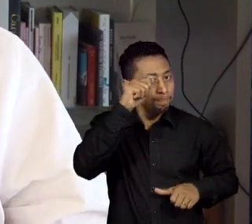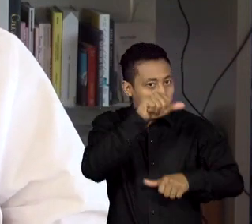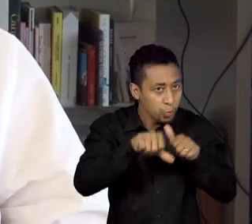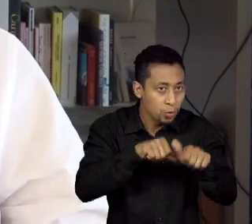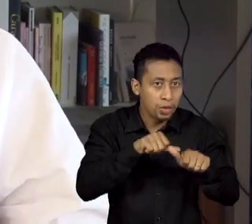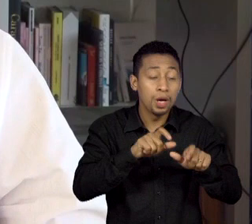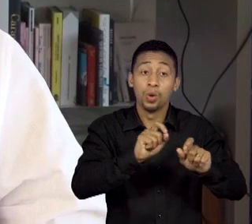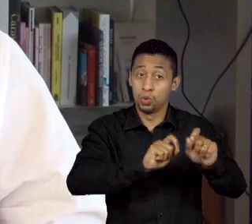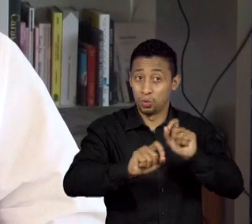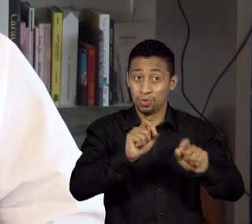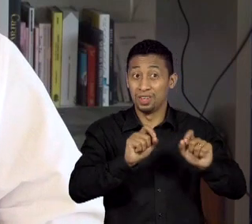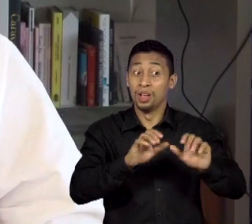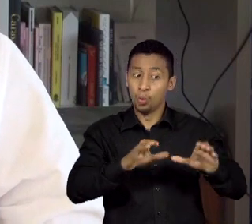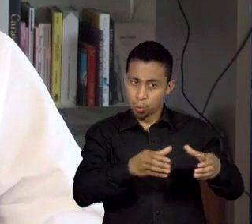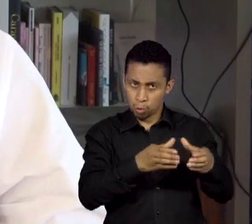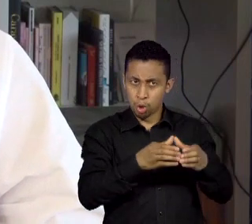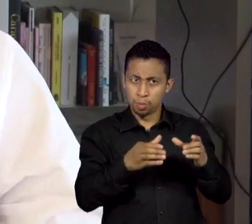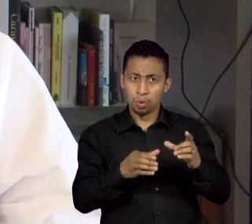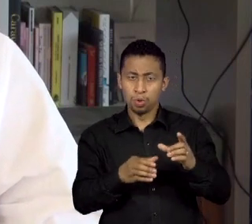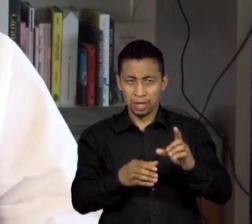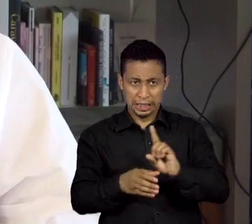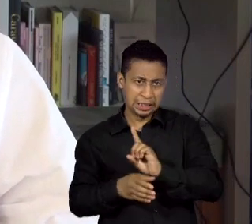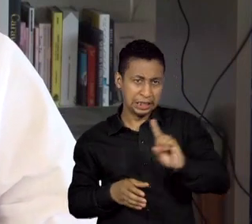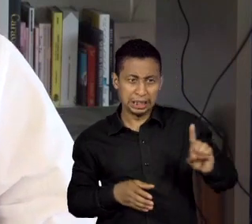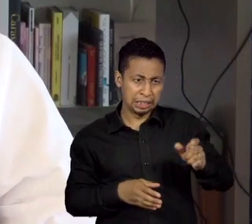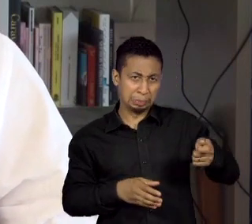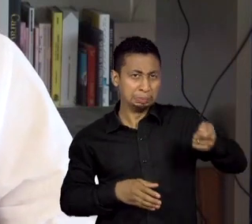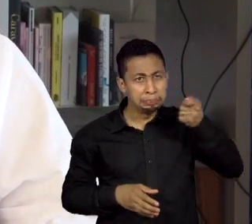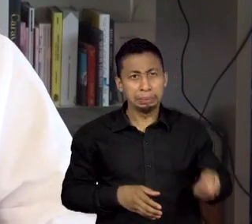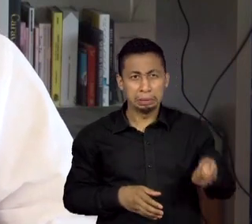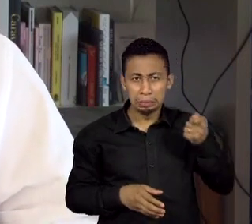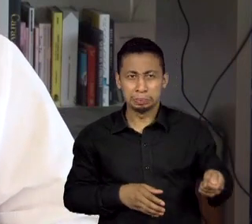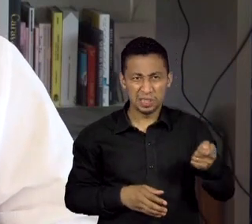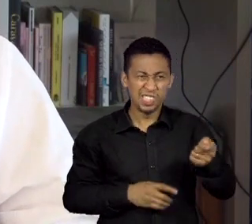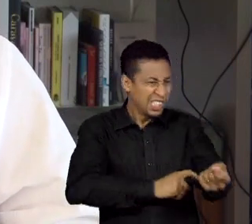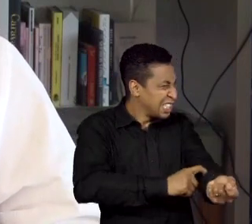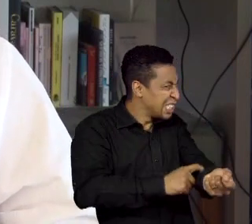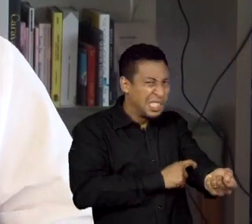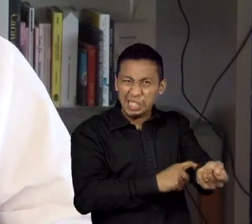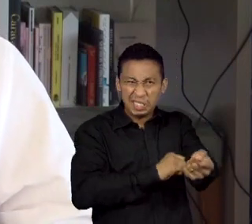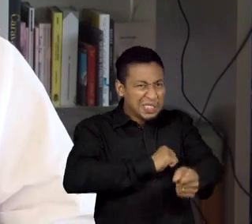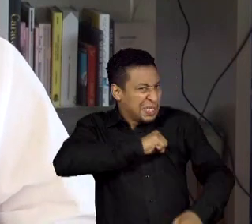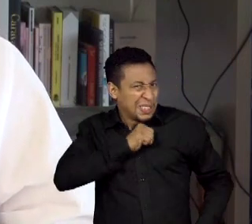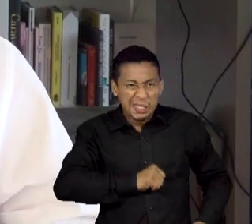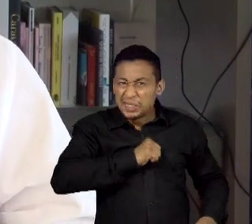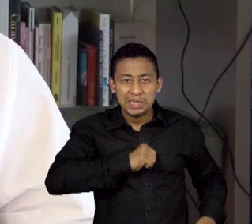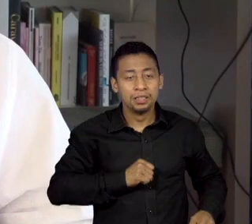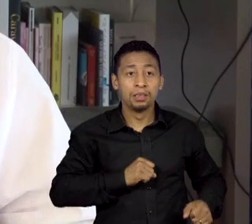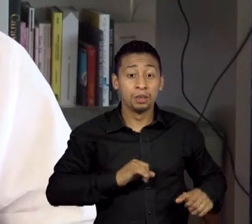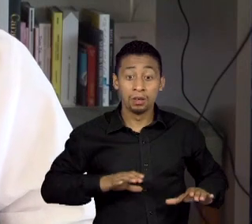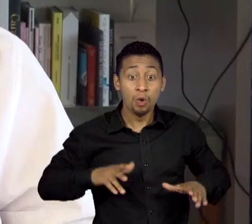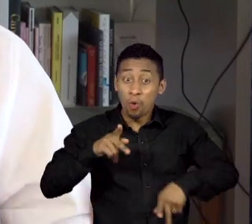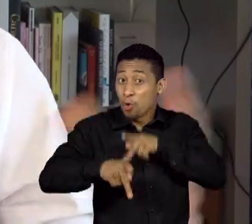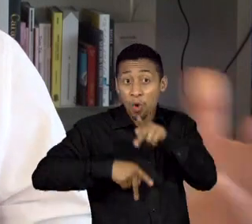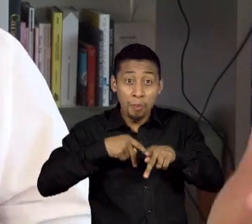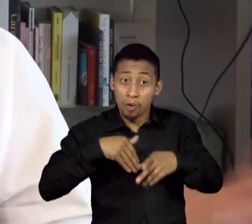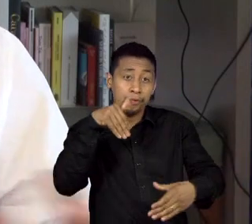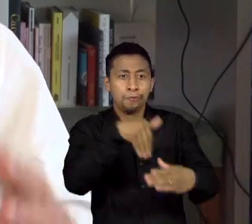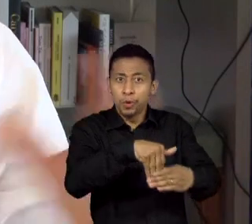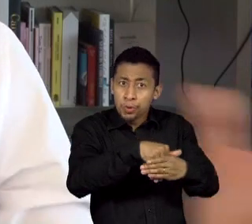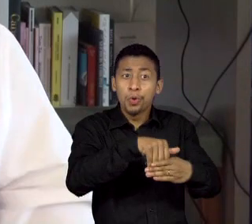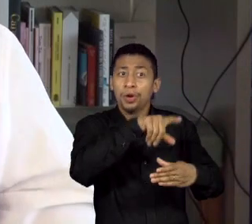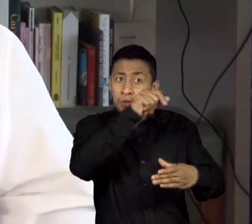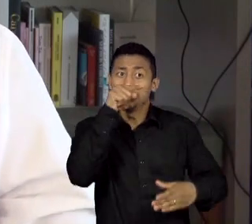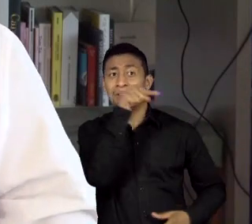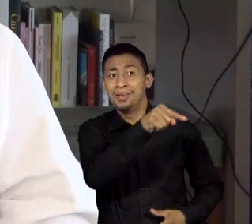extrema-direita raivosa, eleito pelo povo brasileiro como presidente do Brasil. Isso me